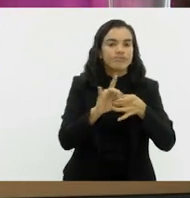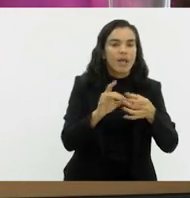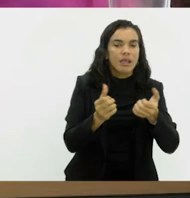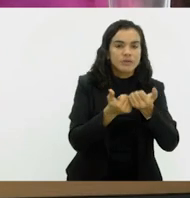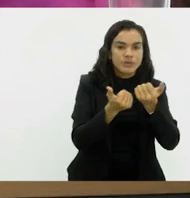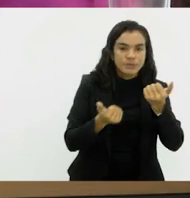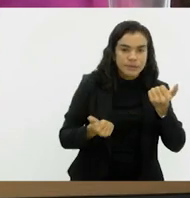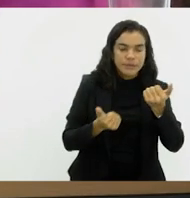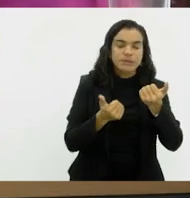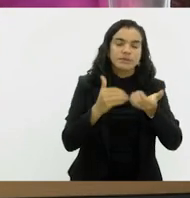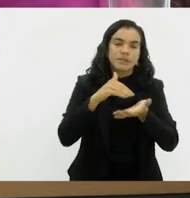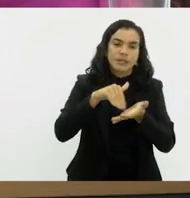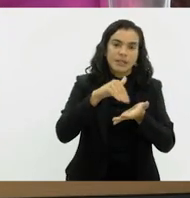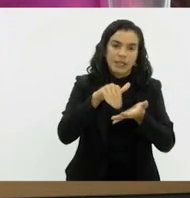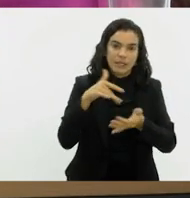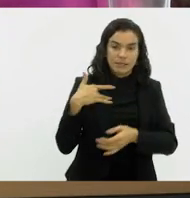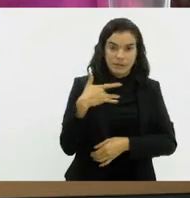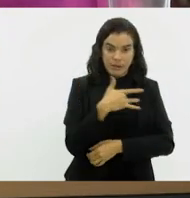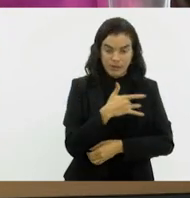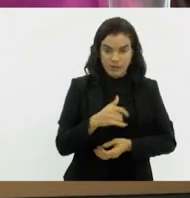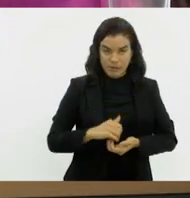Atenção à Saúde,